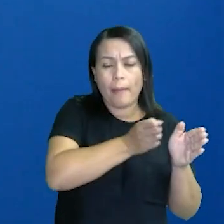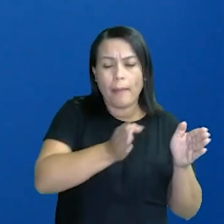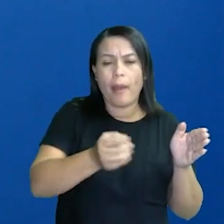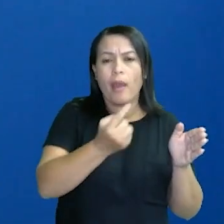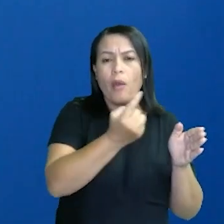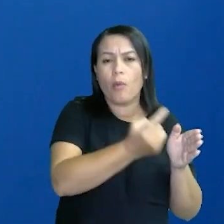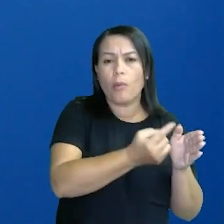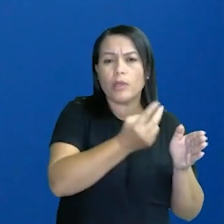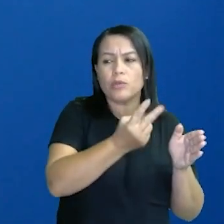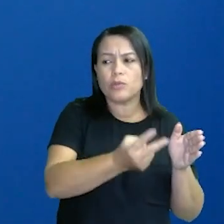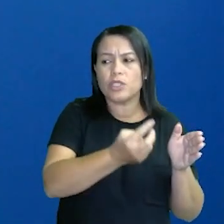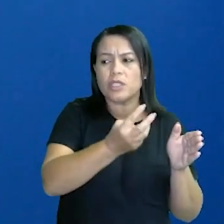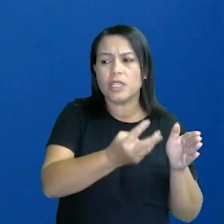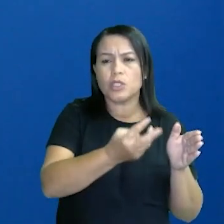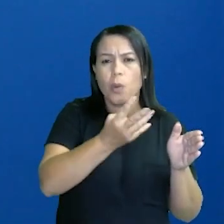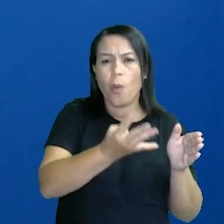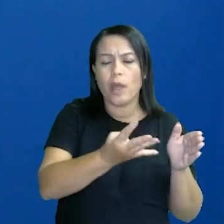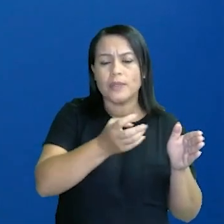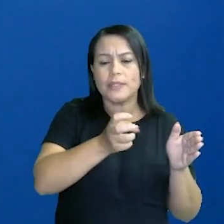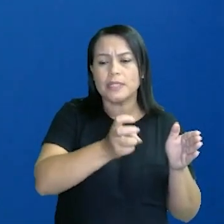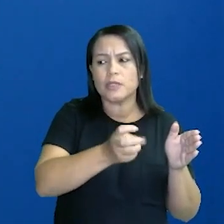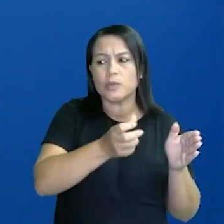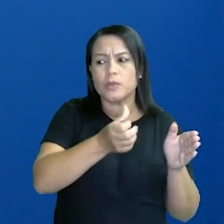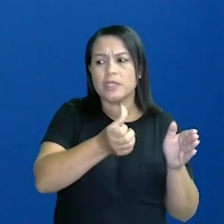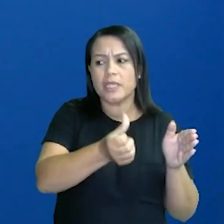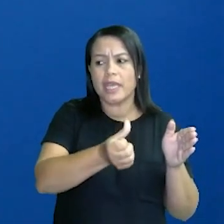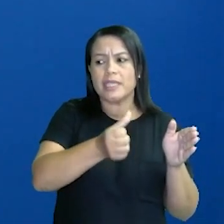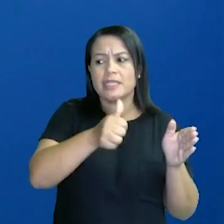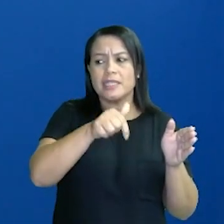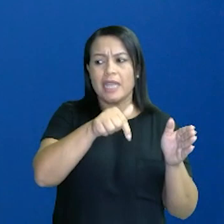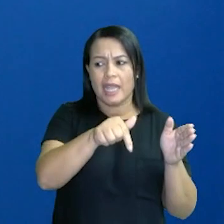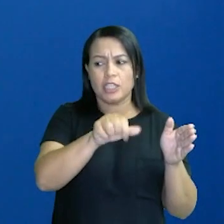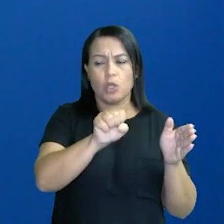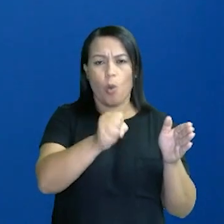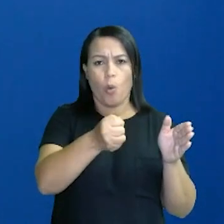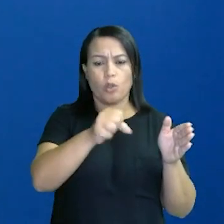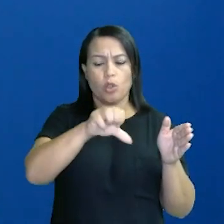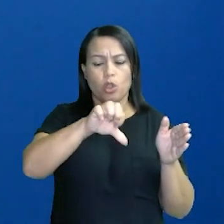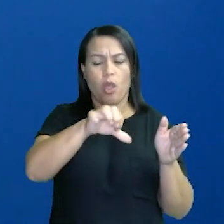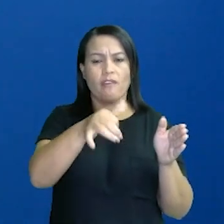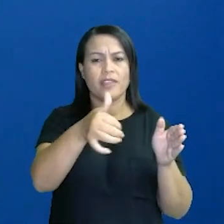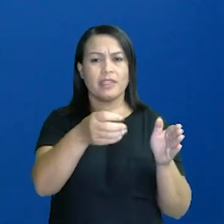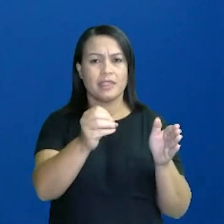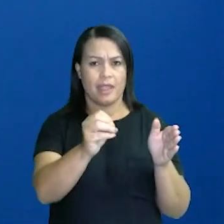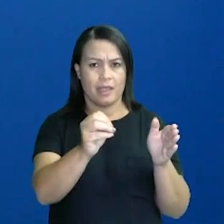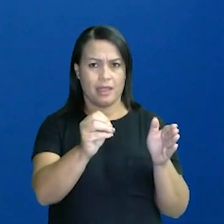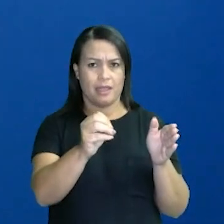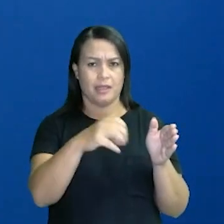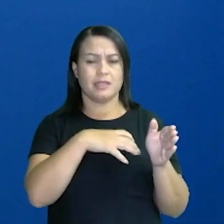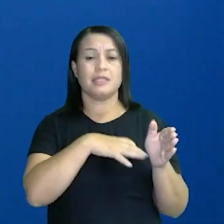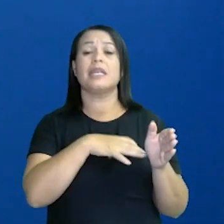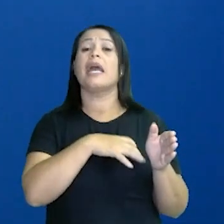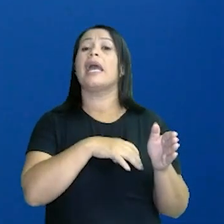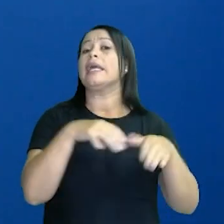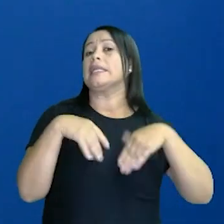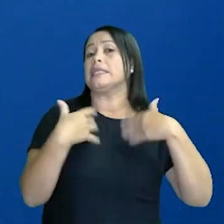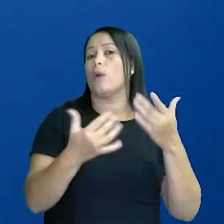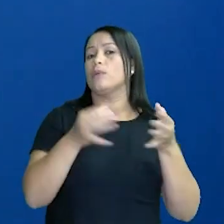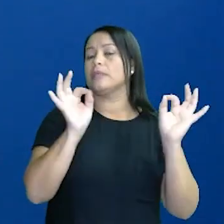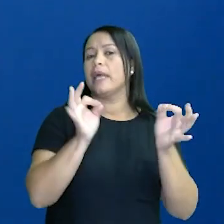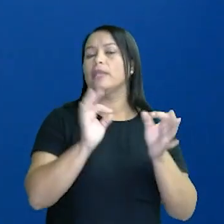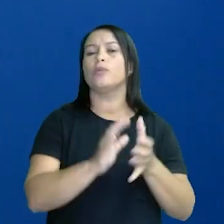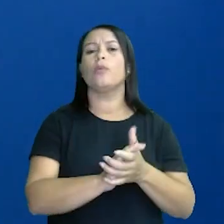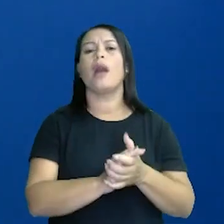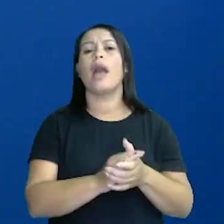Ó, 1, 2, 3, 4, 5, 6, 7, 8, 9, 10, tá